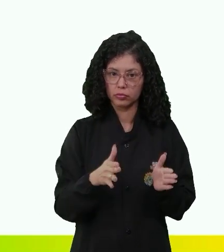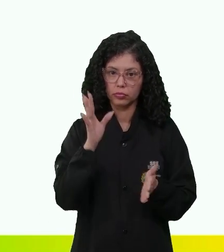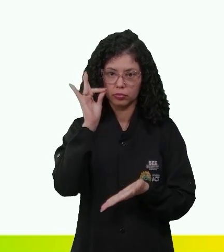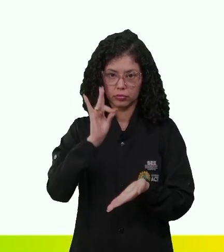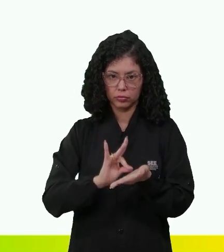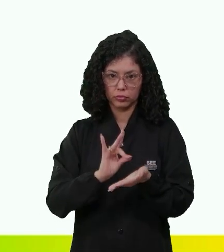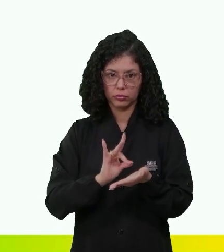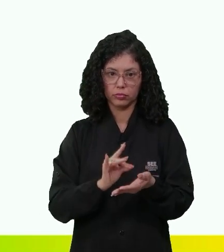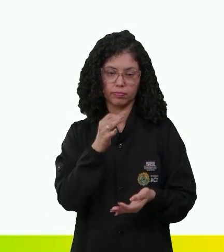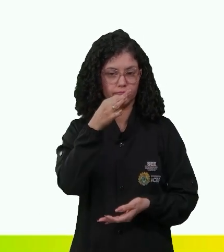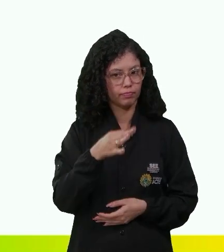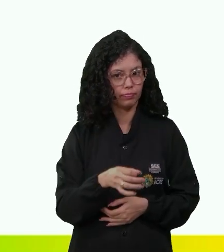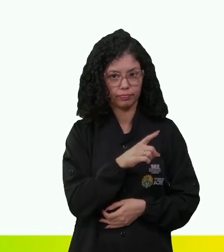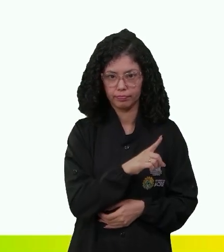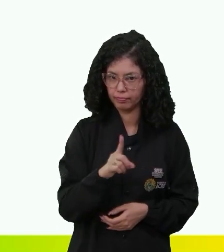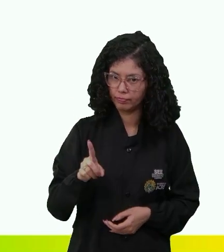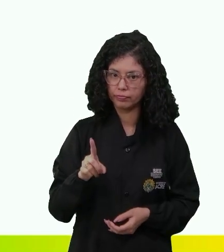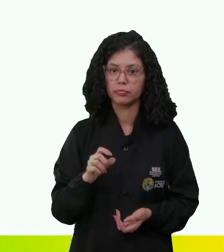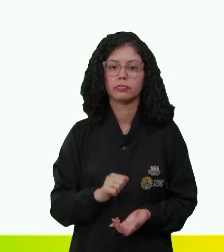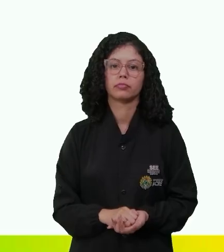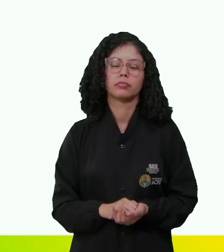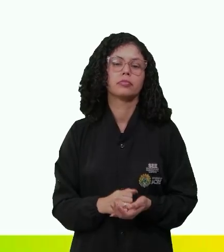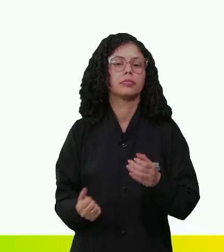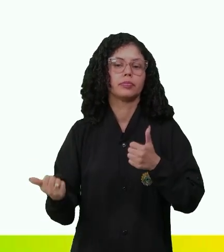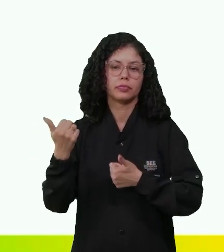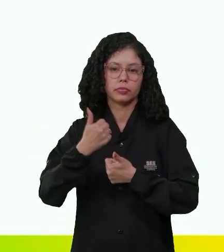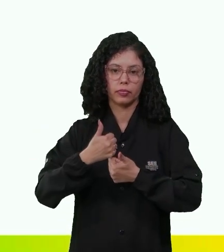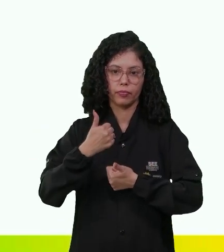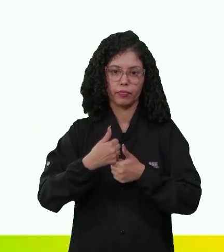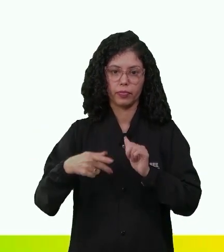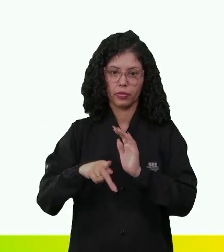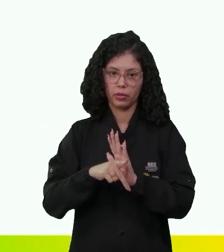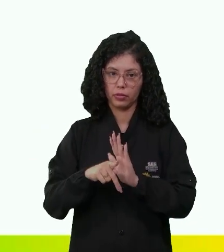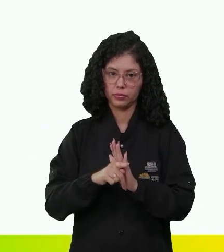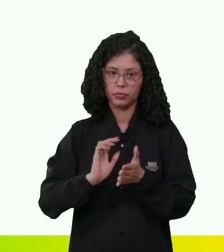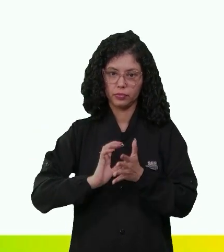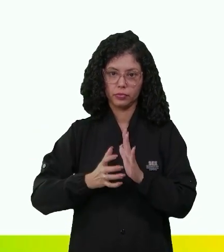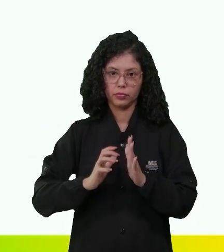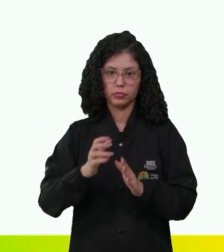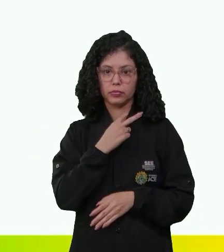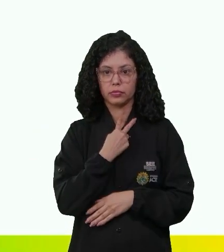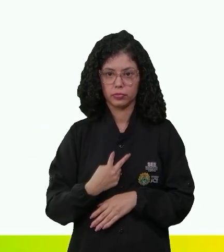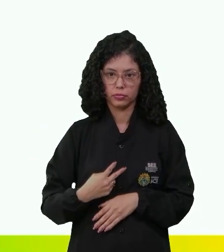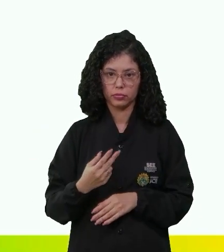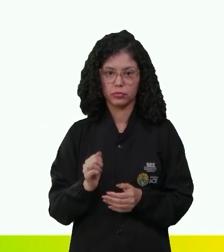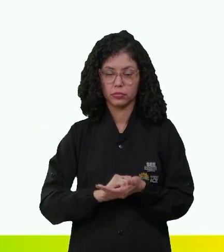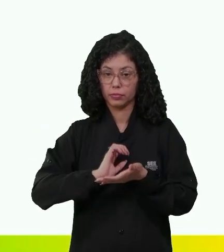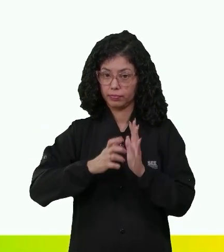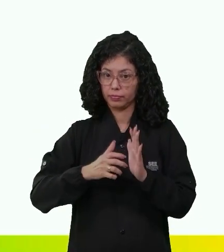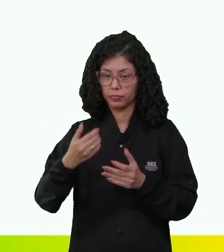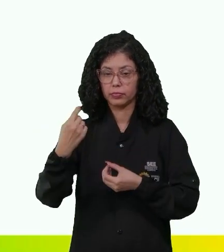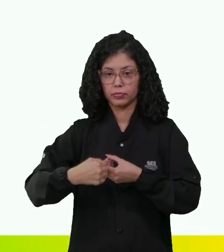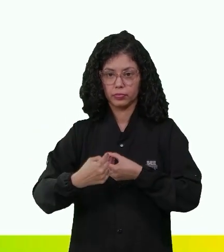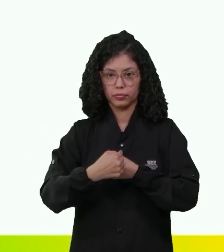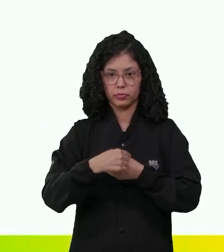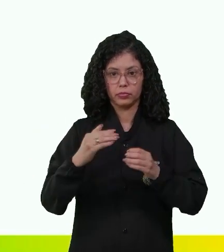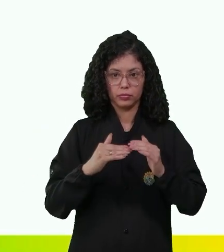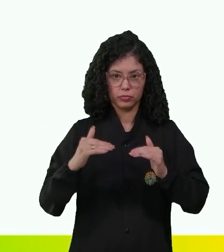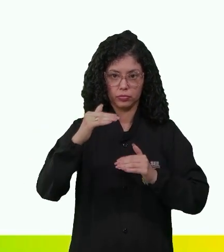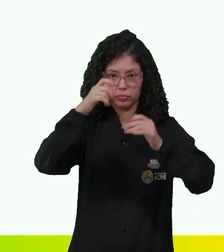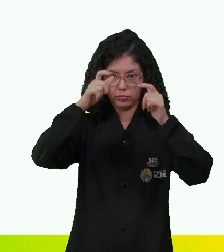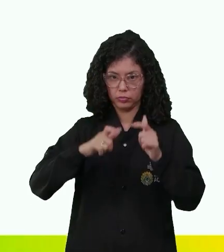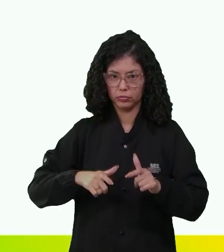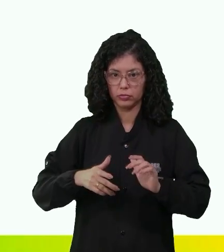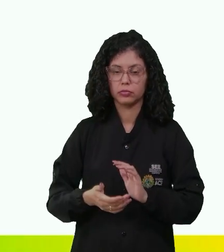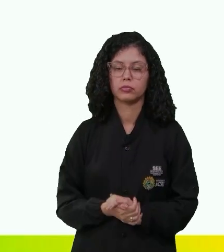reais não deram certo e foram substituídas pelas câmaras municipais. Um poder mais